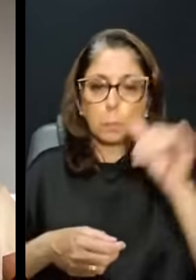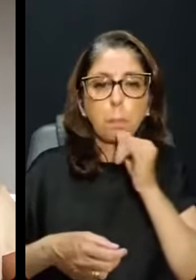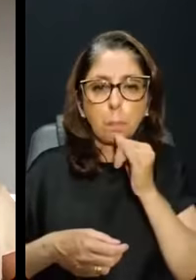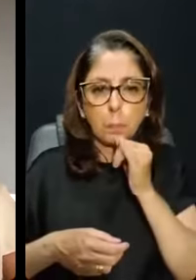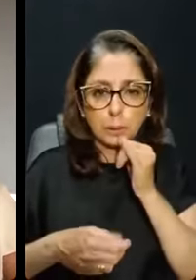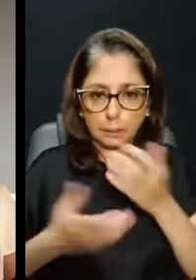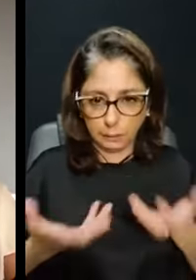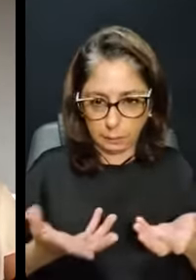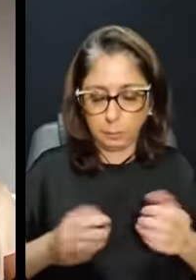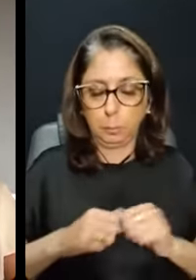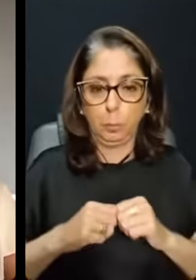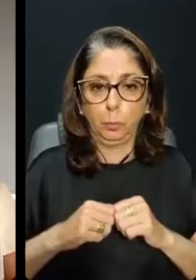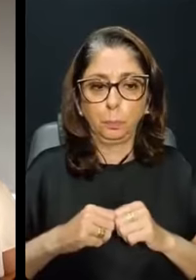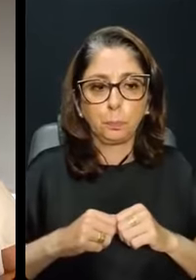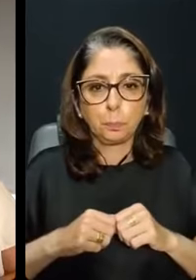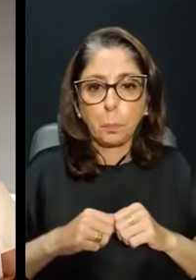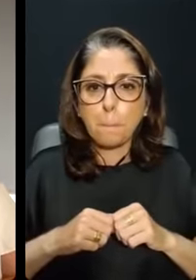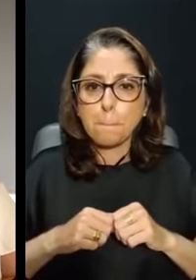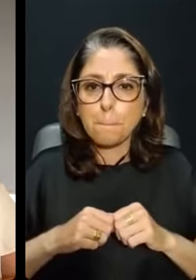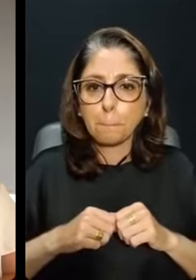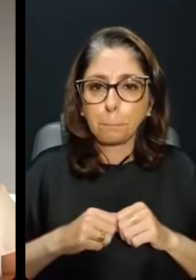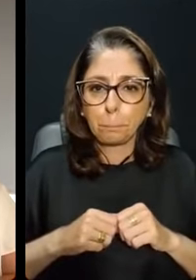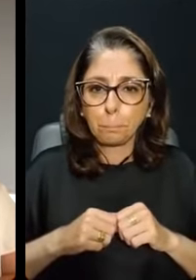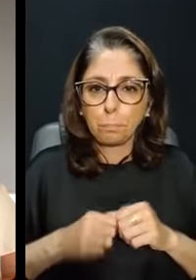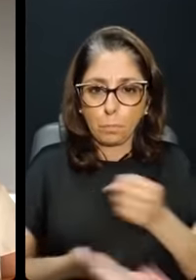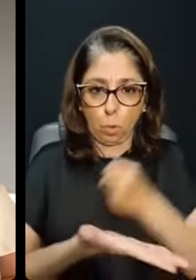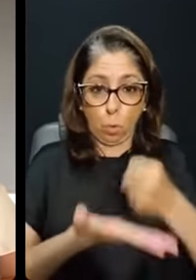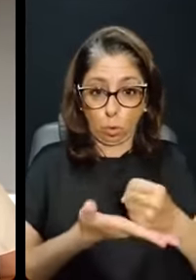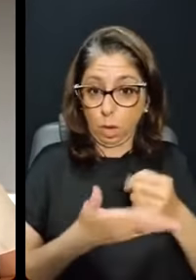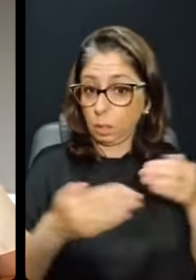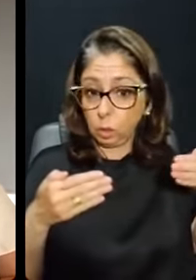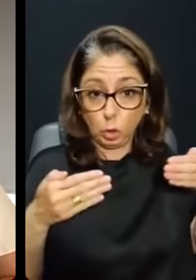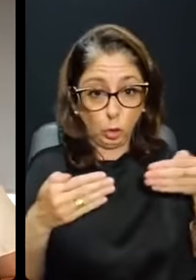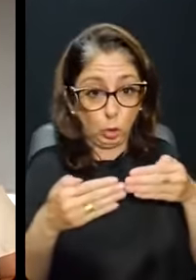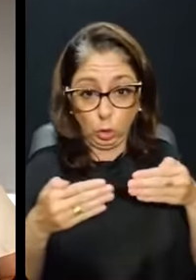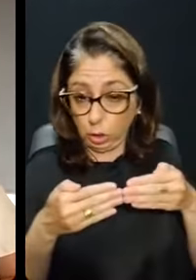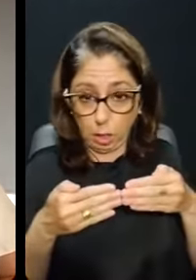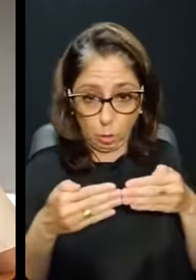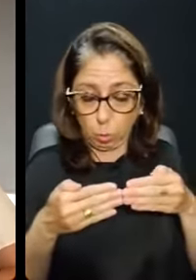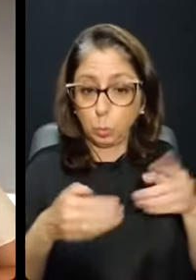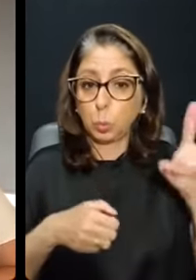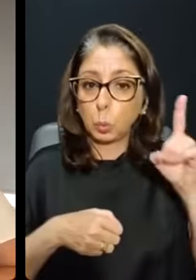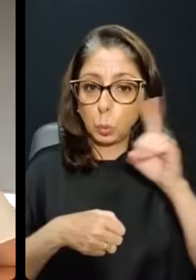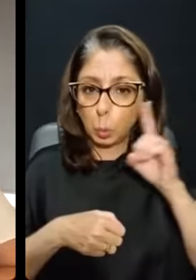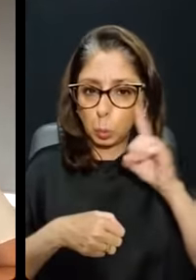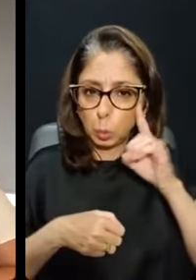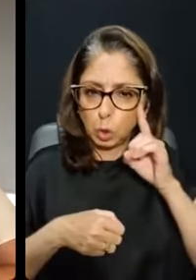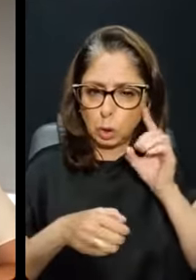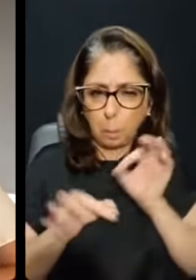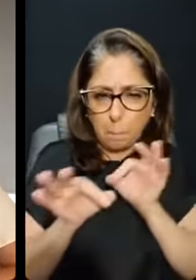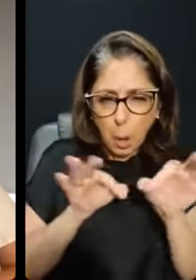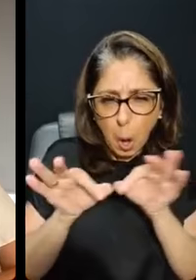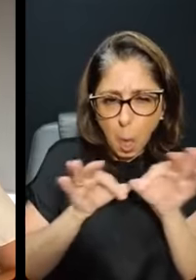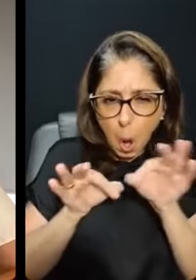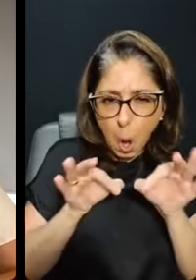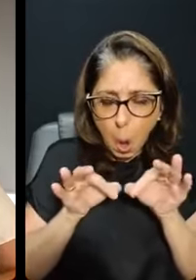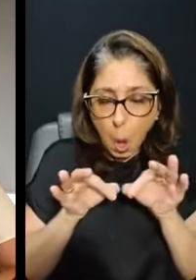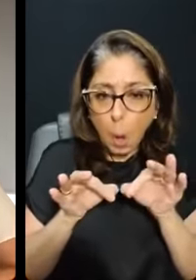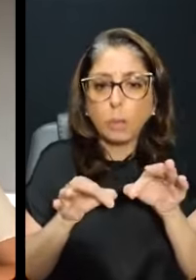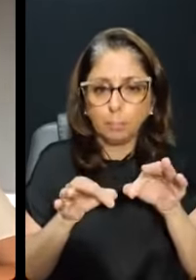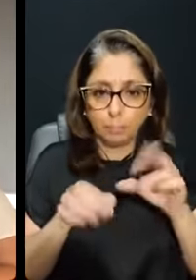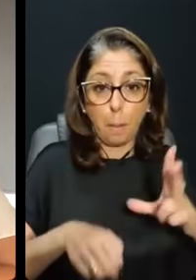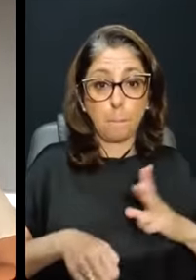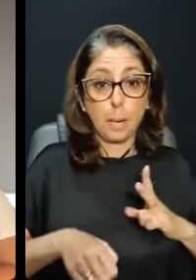o cliente que te contrata diretamente para atuar na casa dele ou na